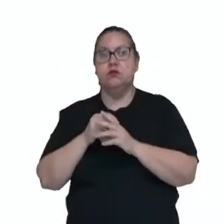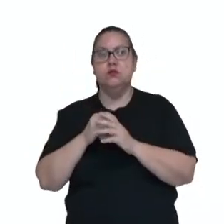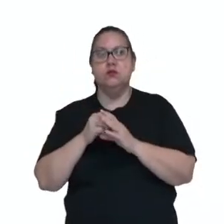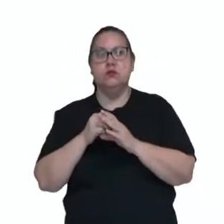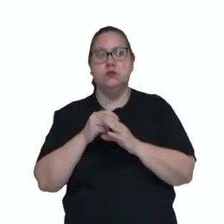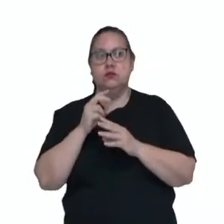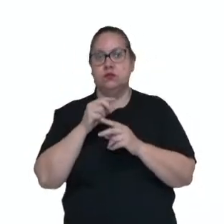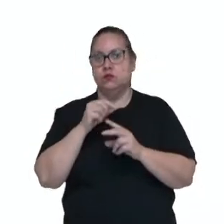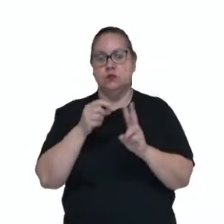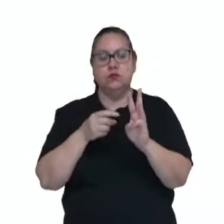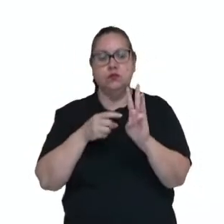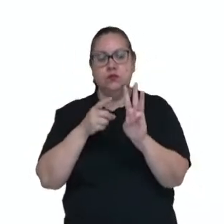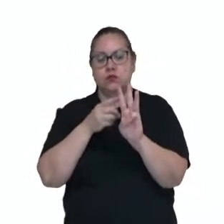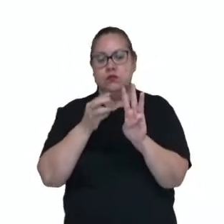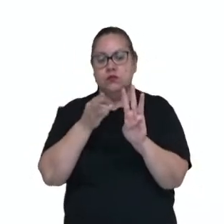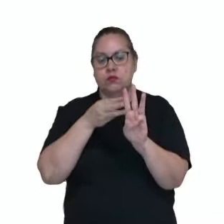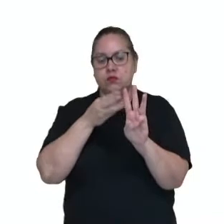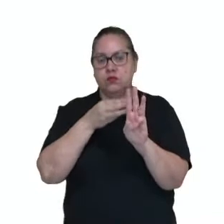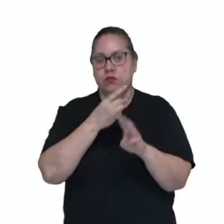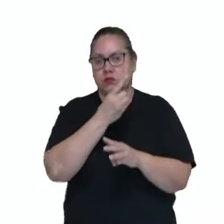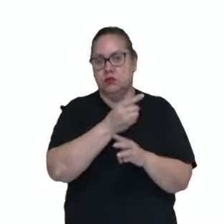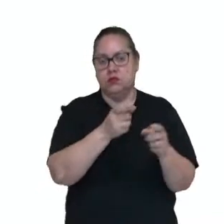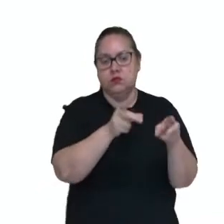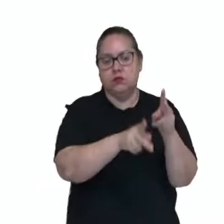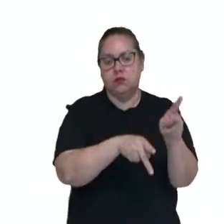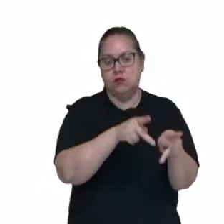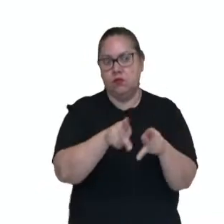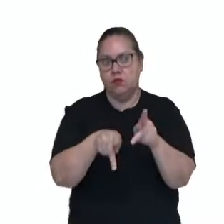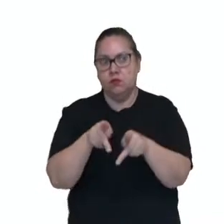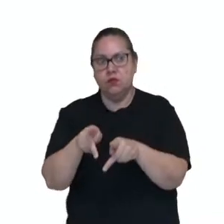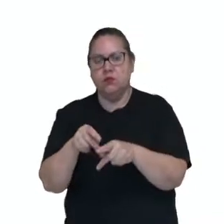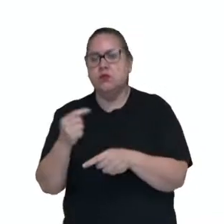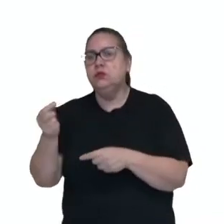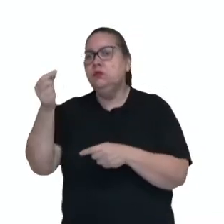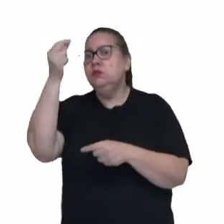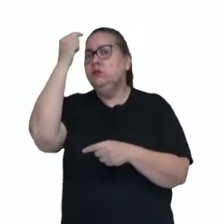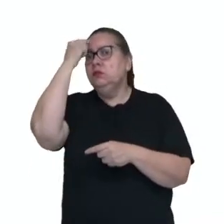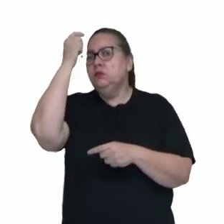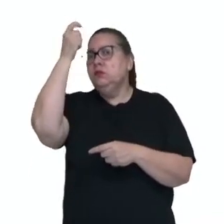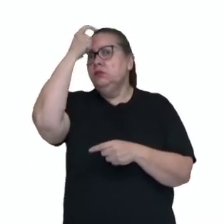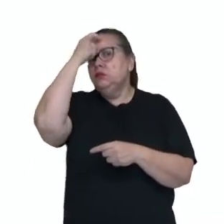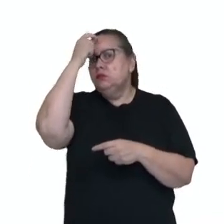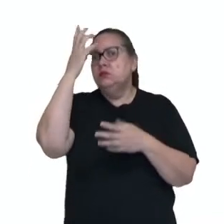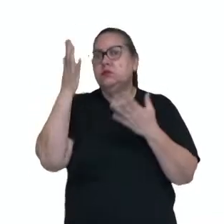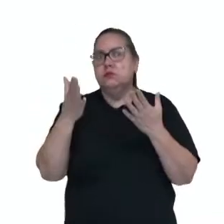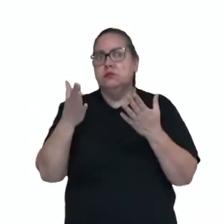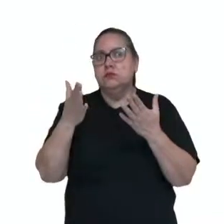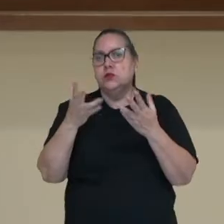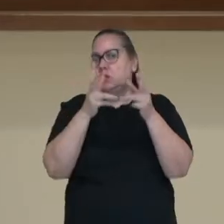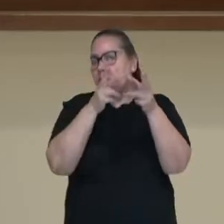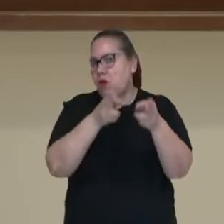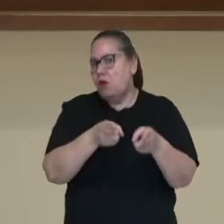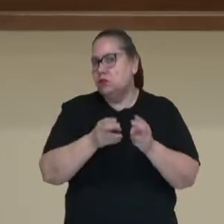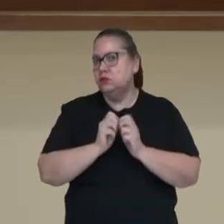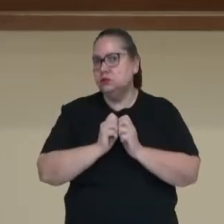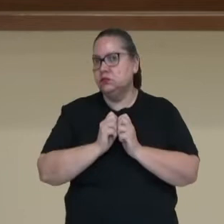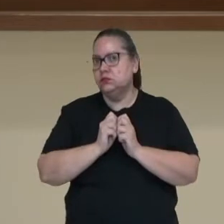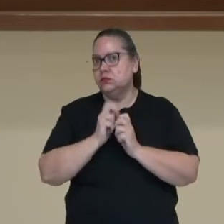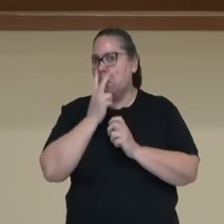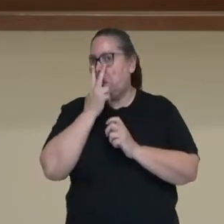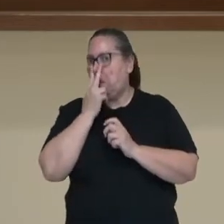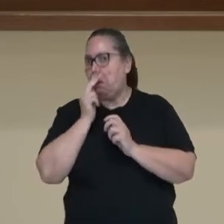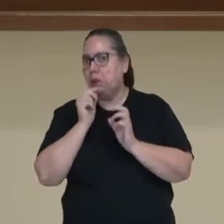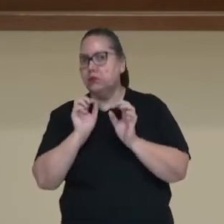um índio de cada tribo, de cada povo, o que vem à mente de vocês? São semelhantes? Se